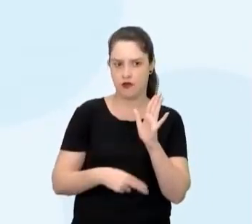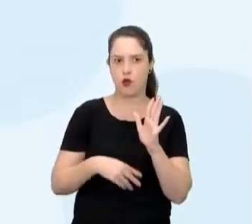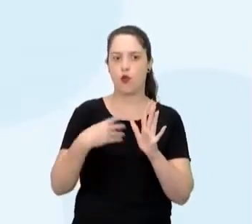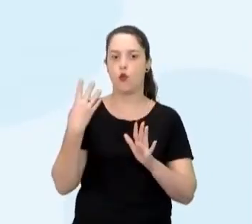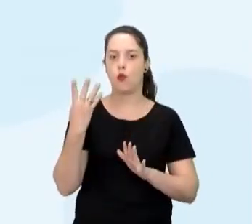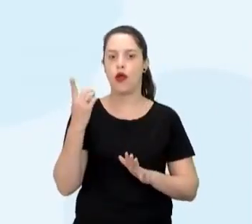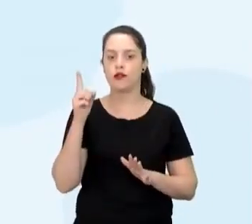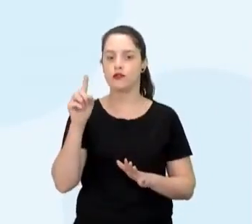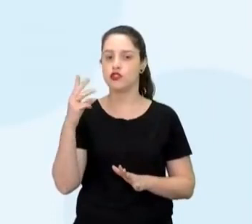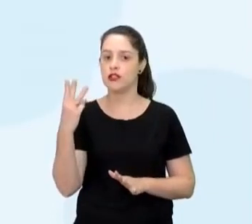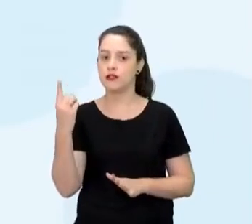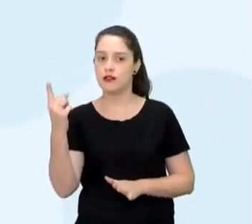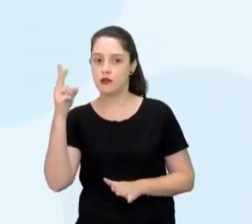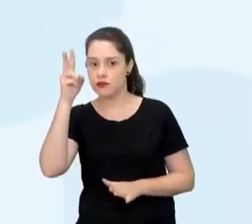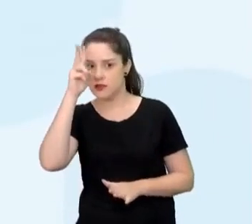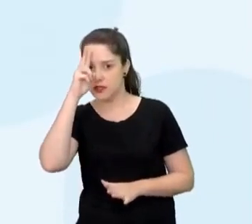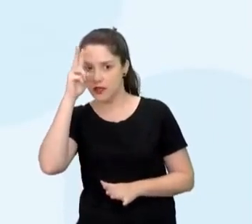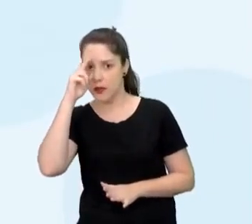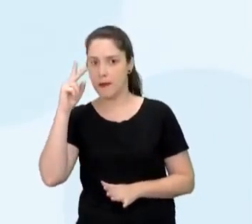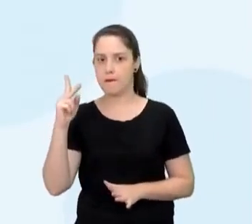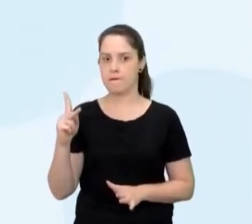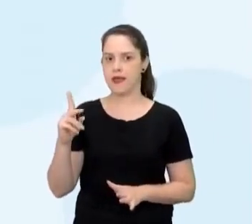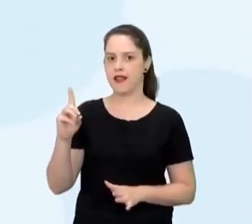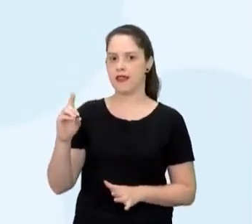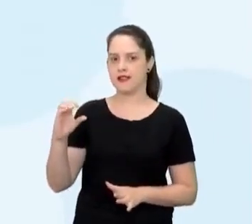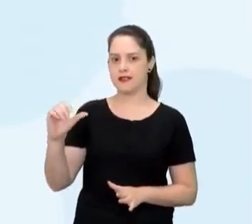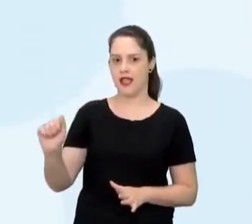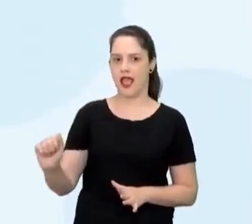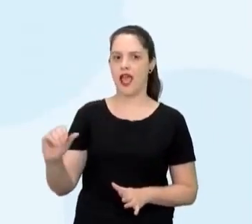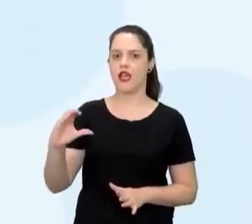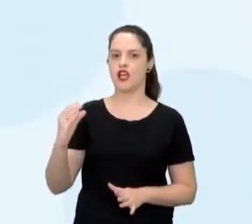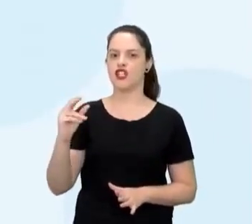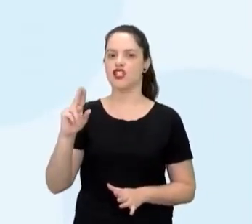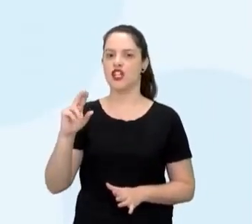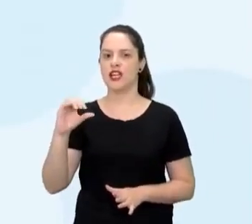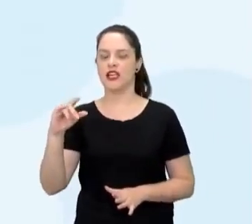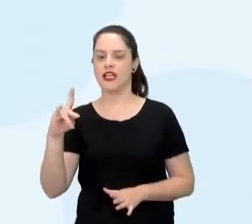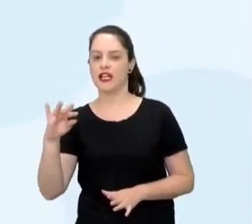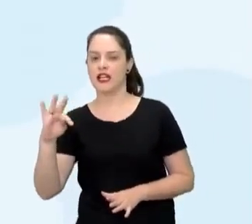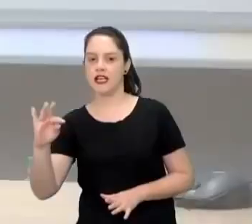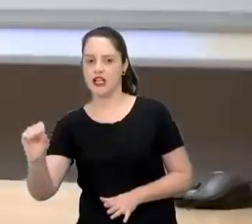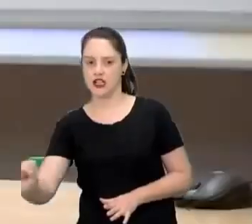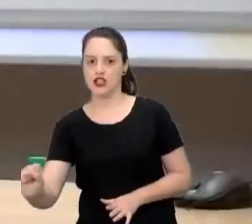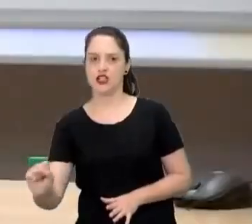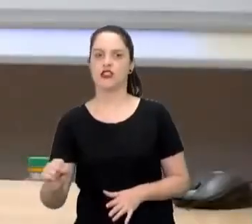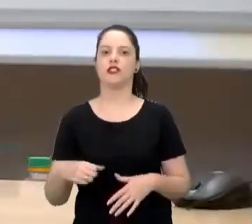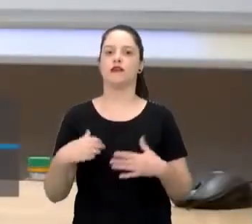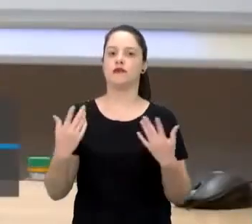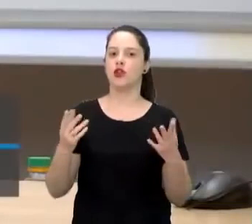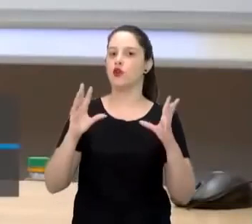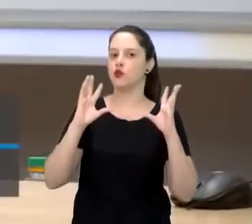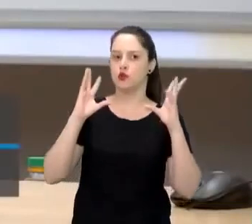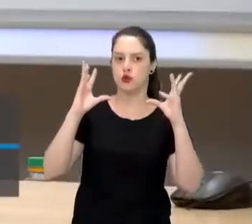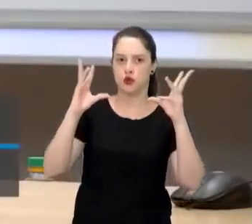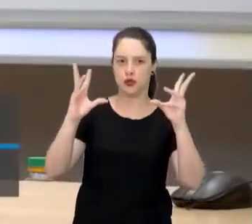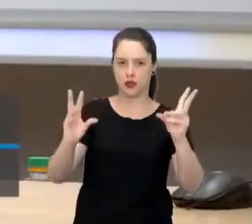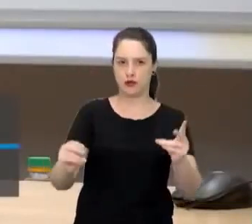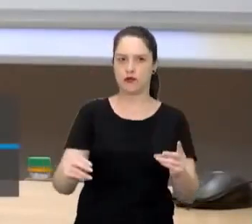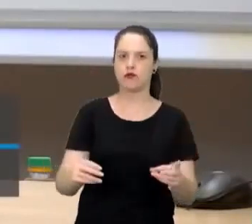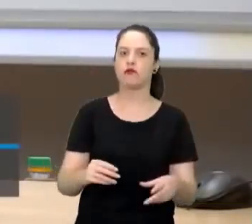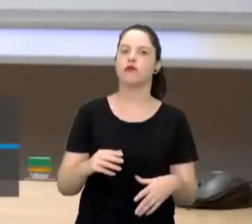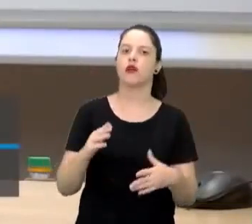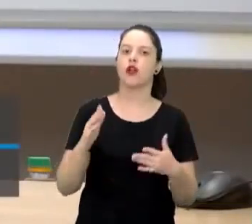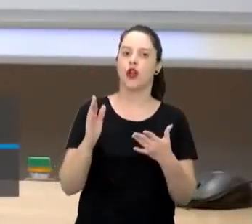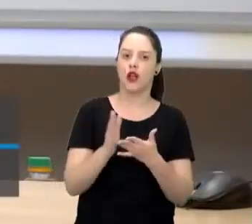dia 31, PDCA e checklist, ok? Lembrando que todos são este mesmo horário, tá, pessoal? A gente vai mudar